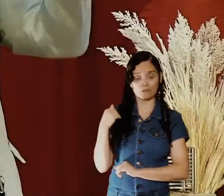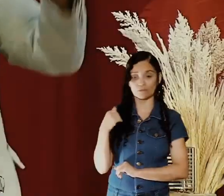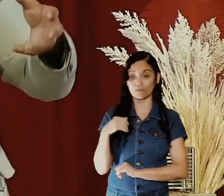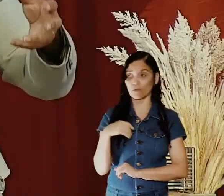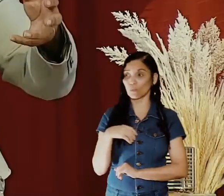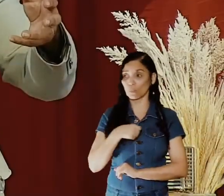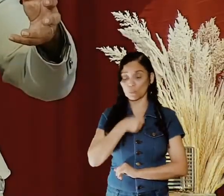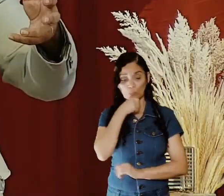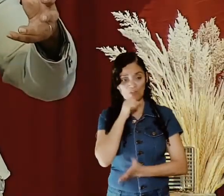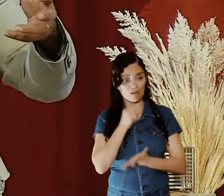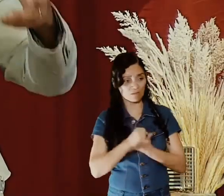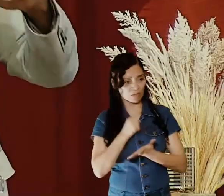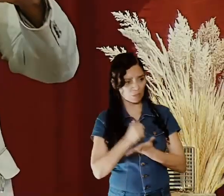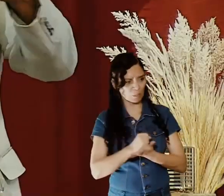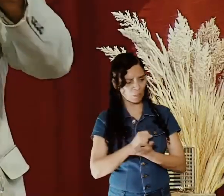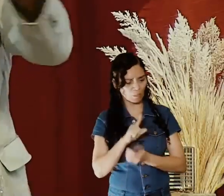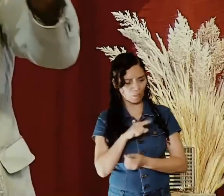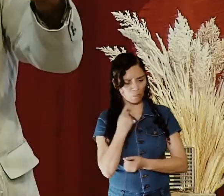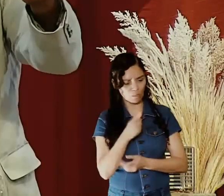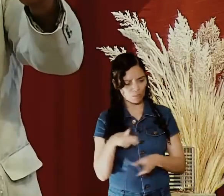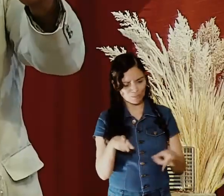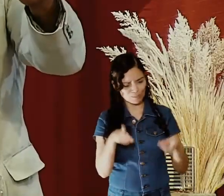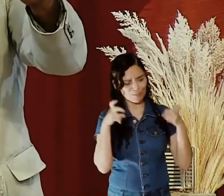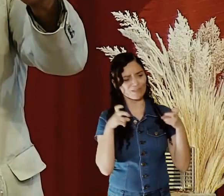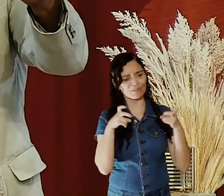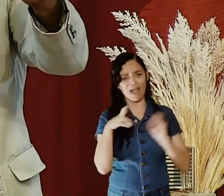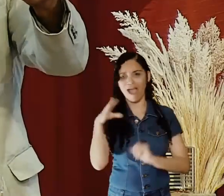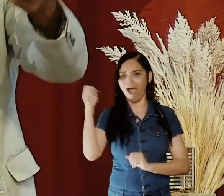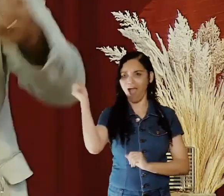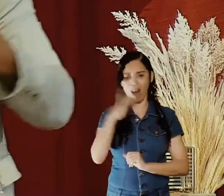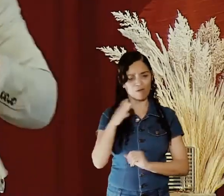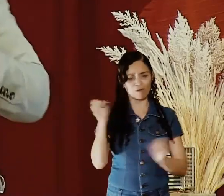vimos, a luz já tinha raiado.